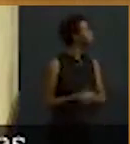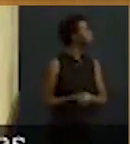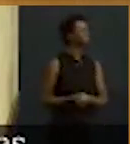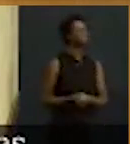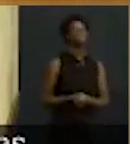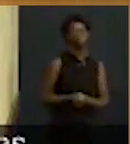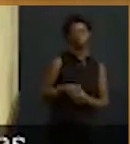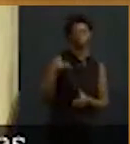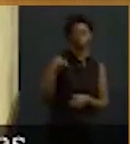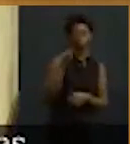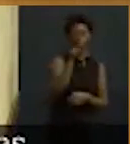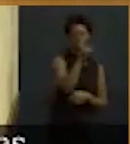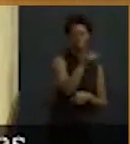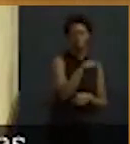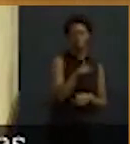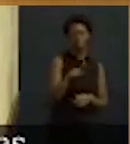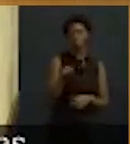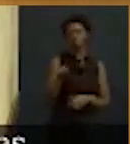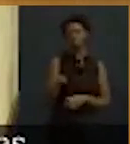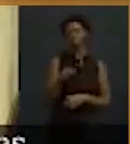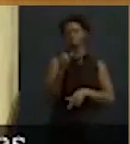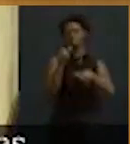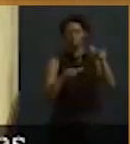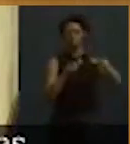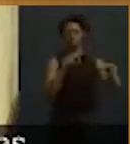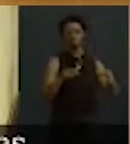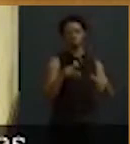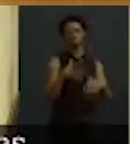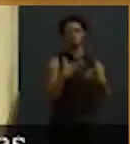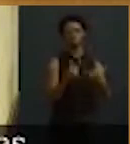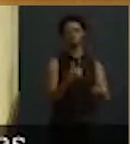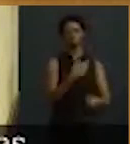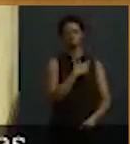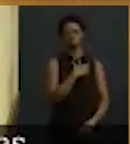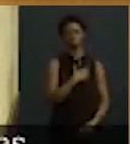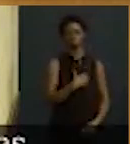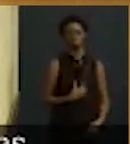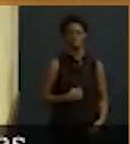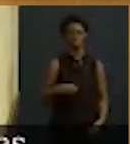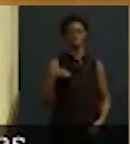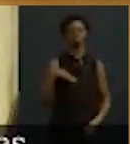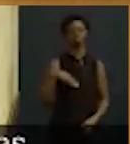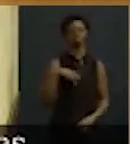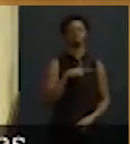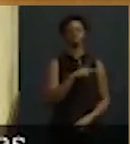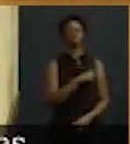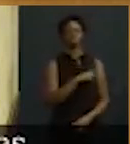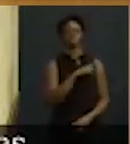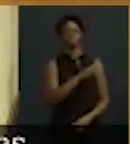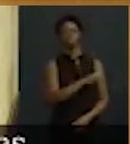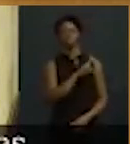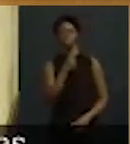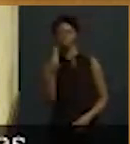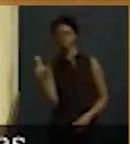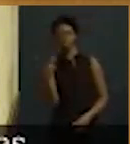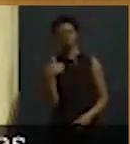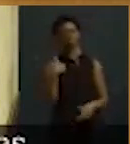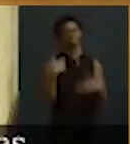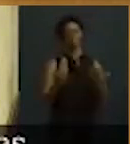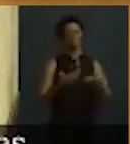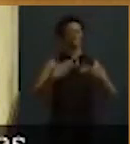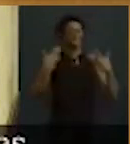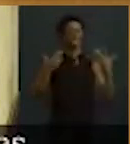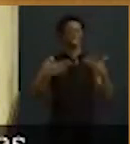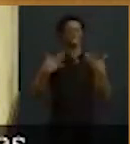estes são os agraciados que receberam a medalha do mérito do Ministério Público, em nome de quem expresso nossa alegria